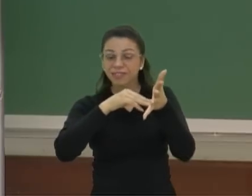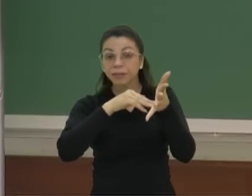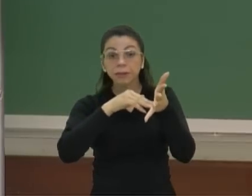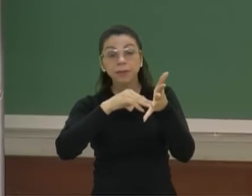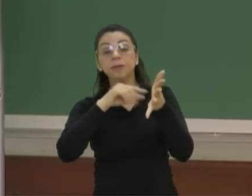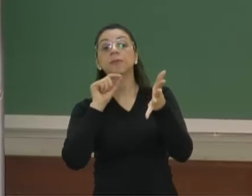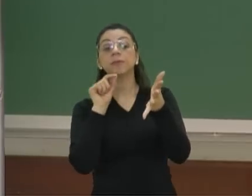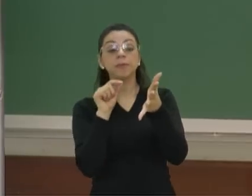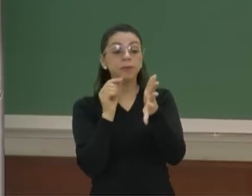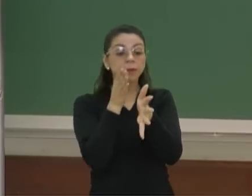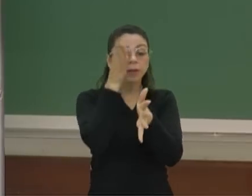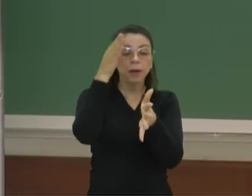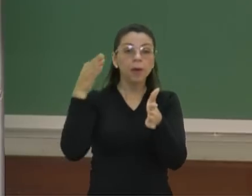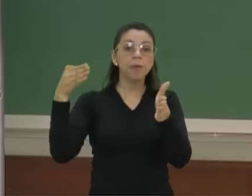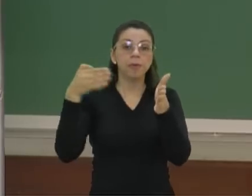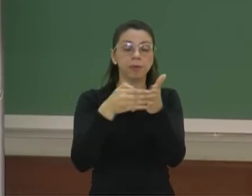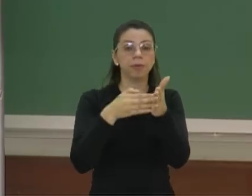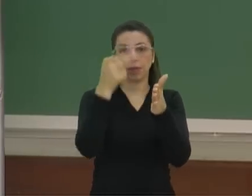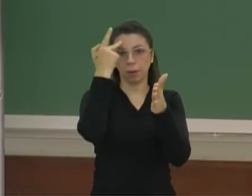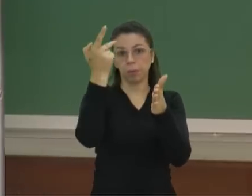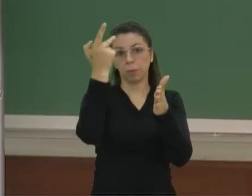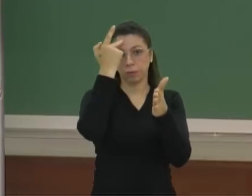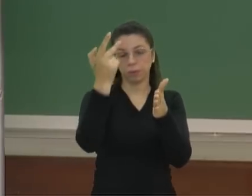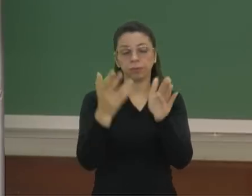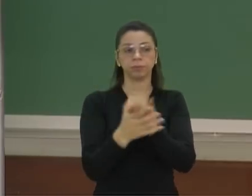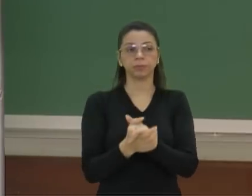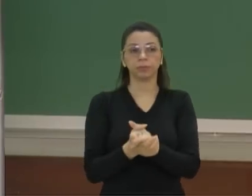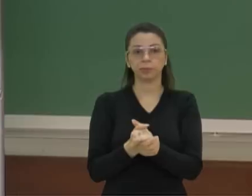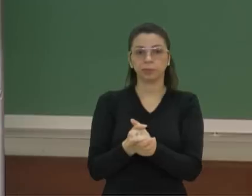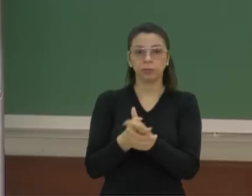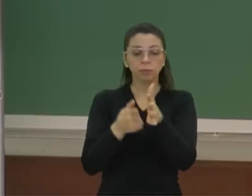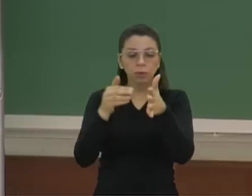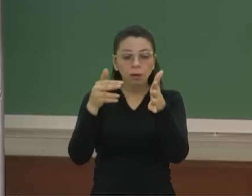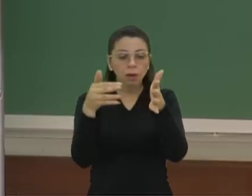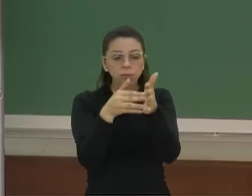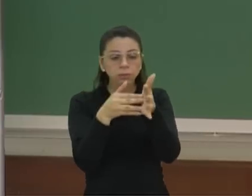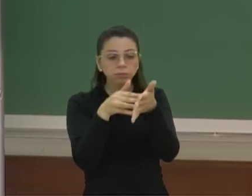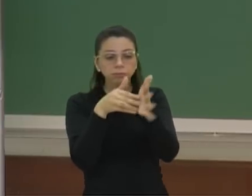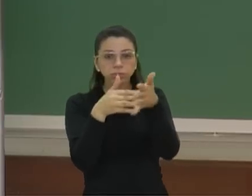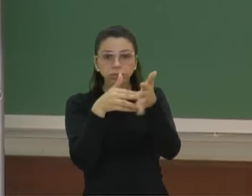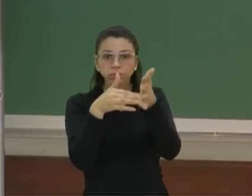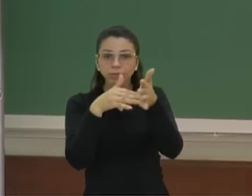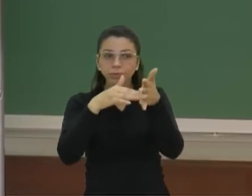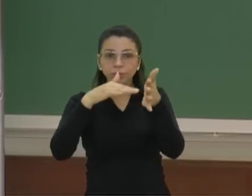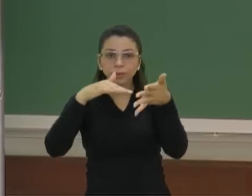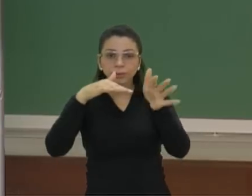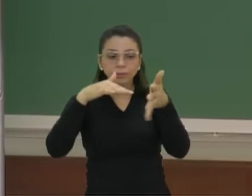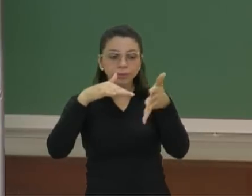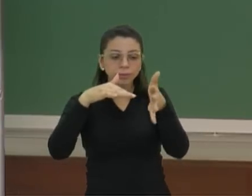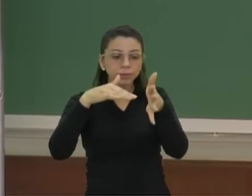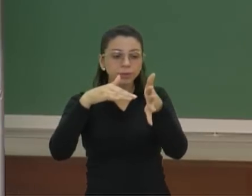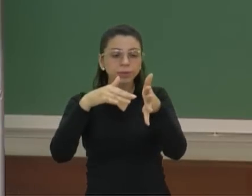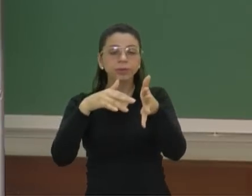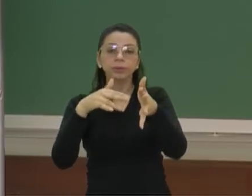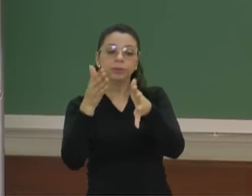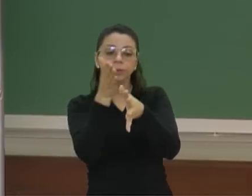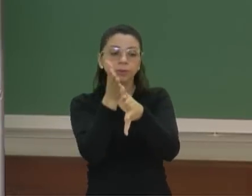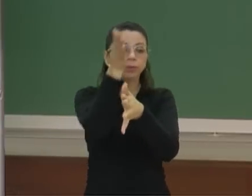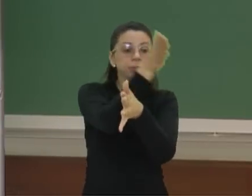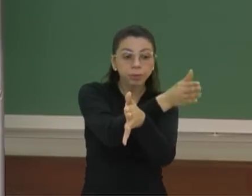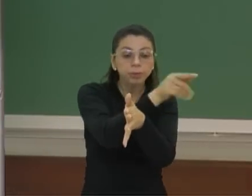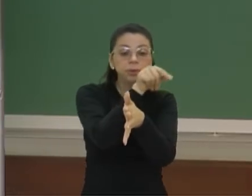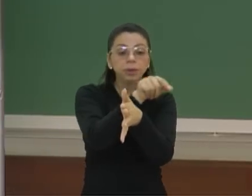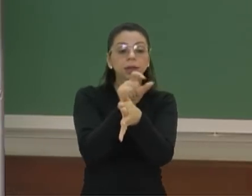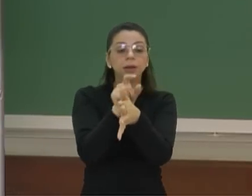Ela é como se fosse uma barreira natural. Conforme esse tímpano vibre, vai vibrar quem está do outro